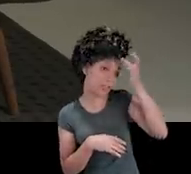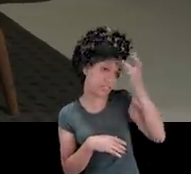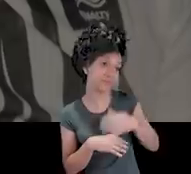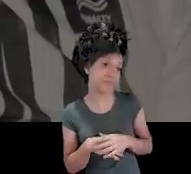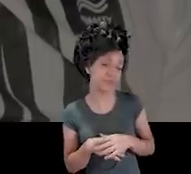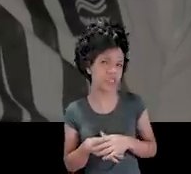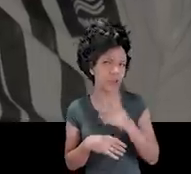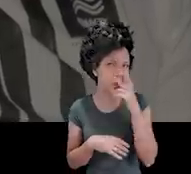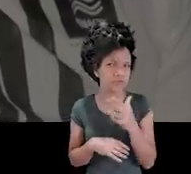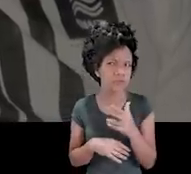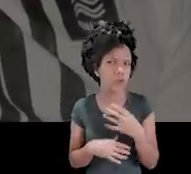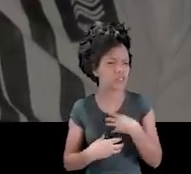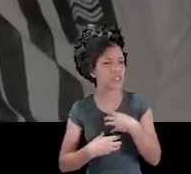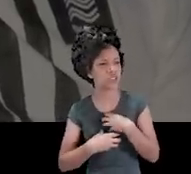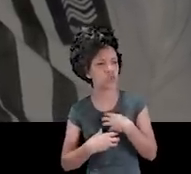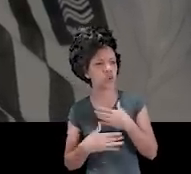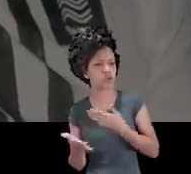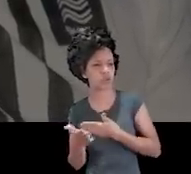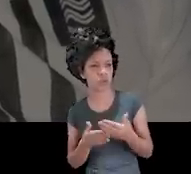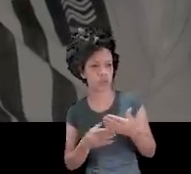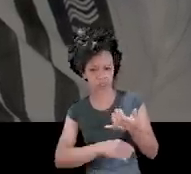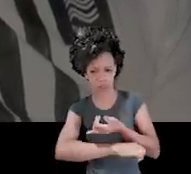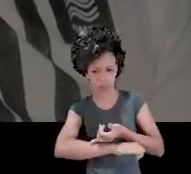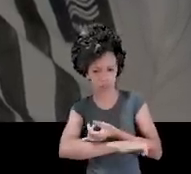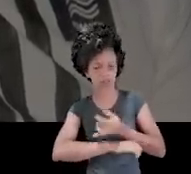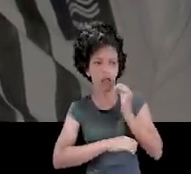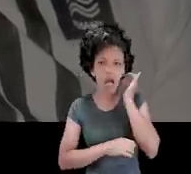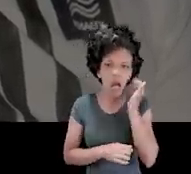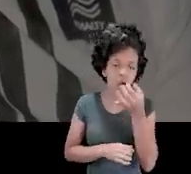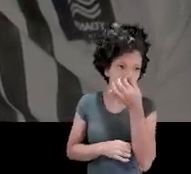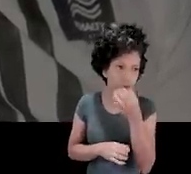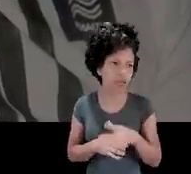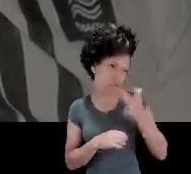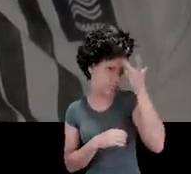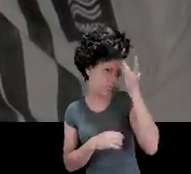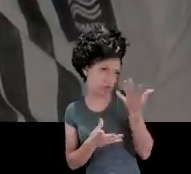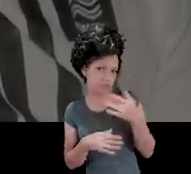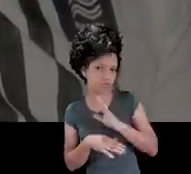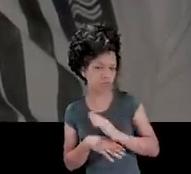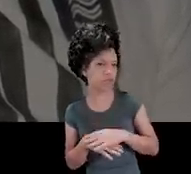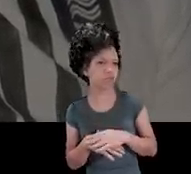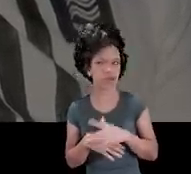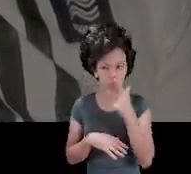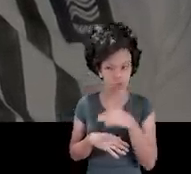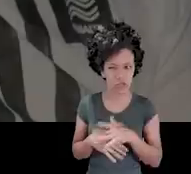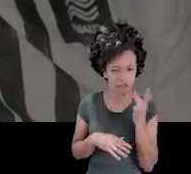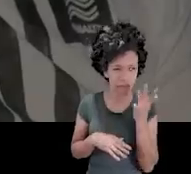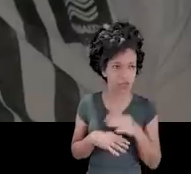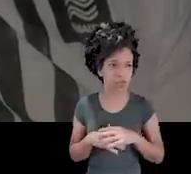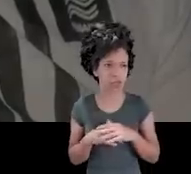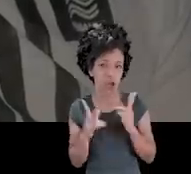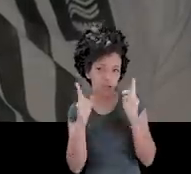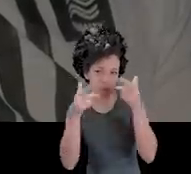que eu senti isso quando eu comecei a pôr piercing e tatuagem já. Porque daí o homem já vê como, já é assim, então já deve ser mais fácil. Aí cortou o